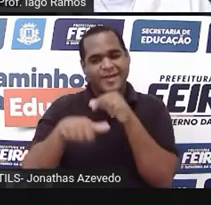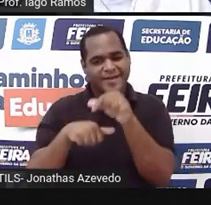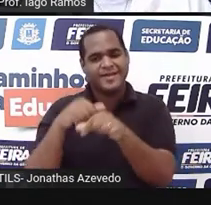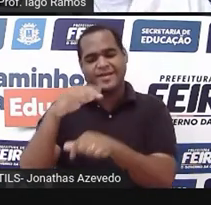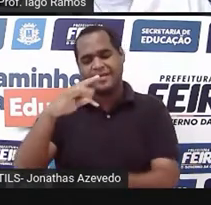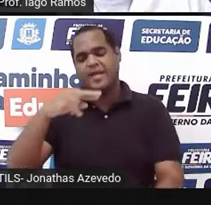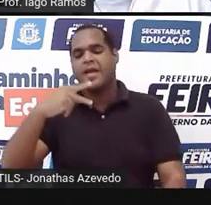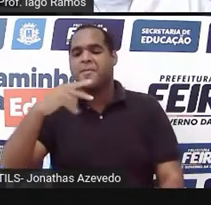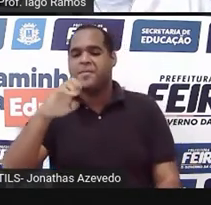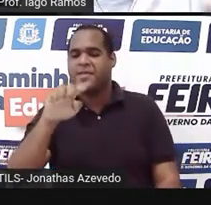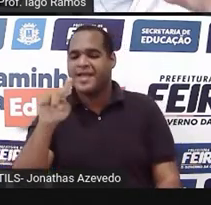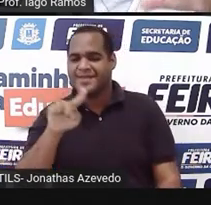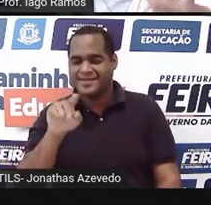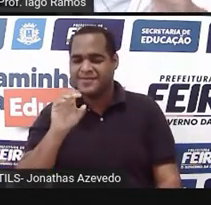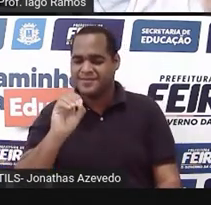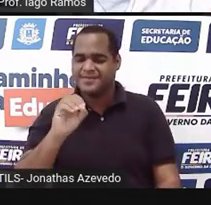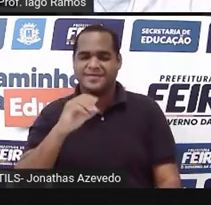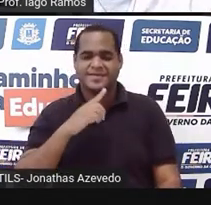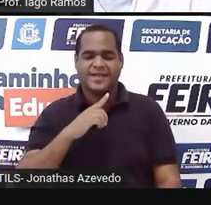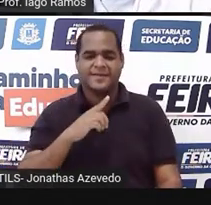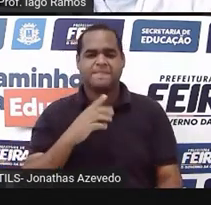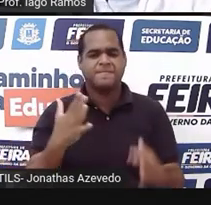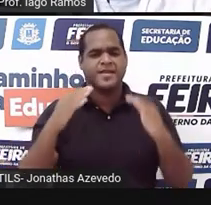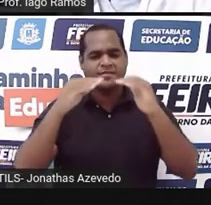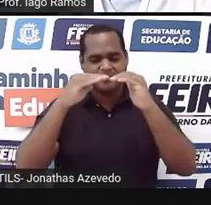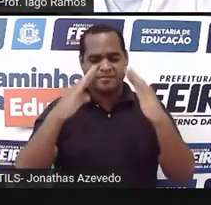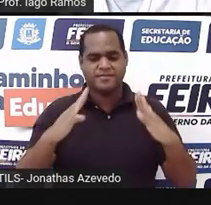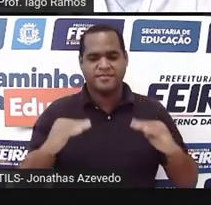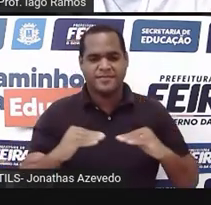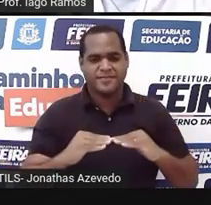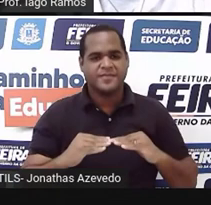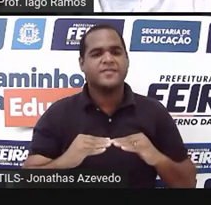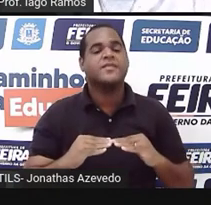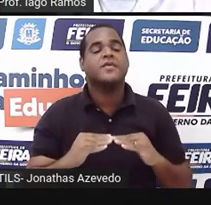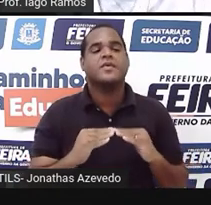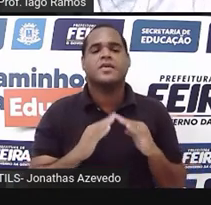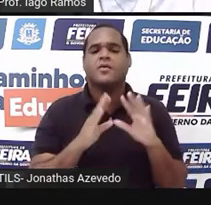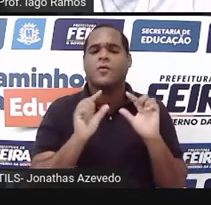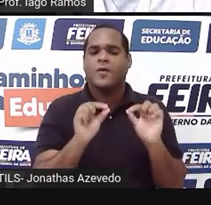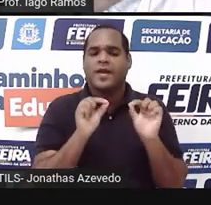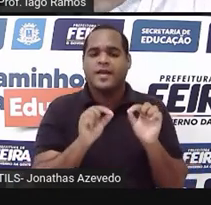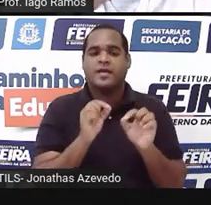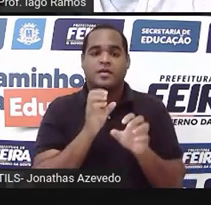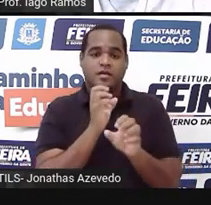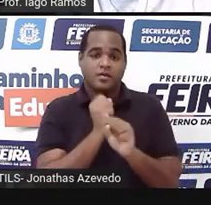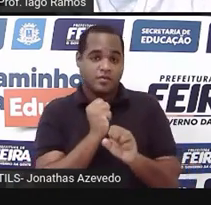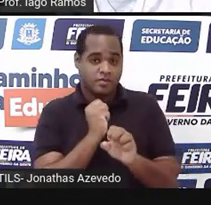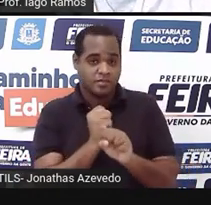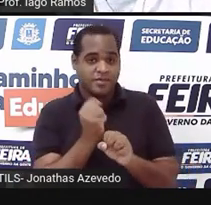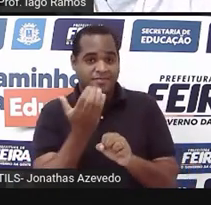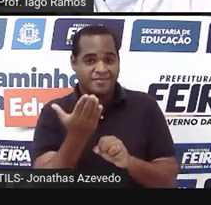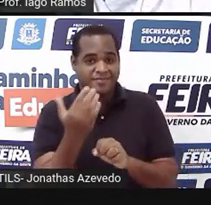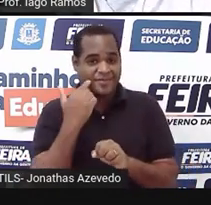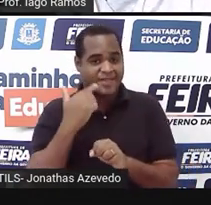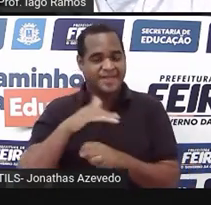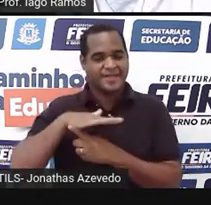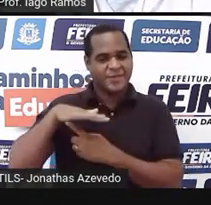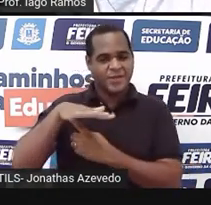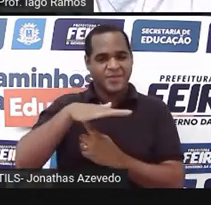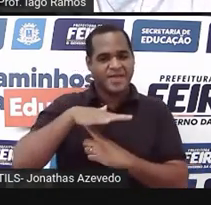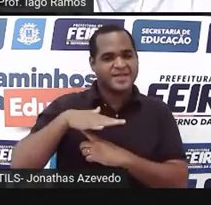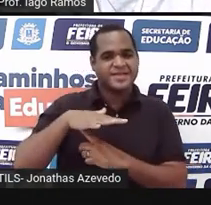ver Ah tá então nesse trapézio ali ó Aquela aquele comprimento de base eu vou chamar